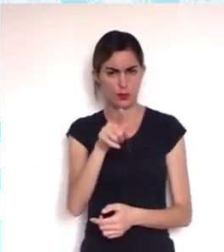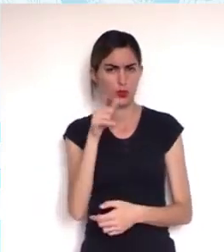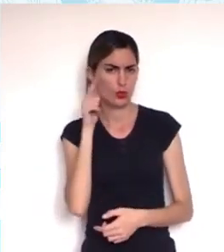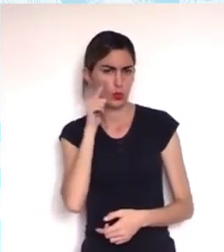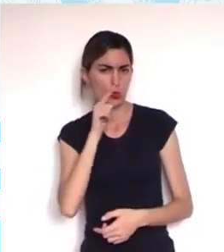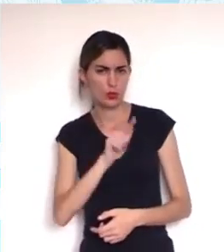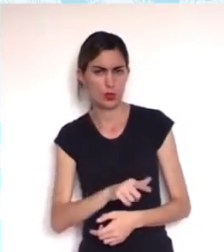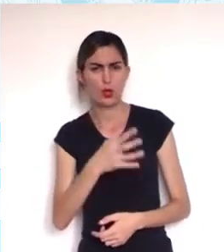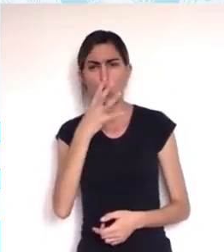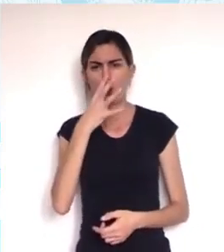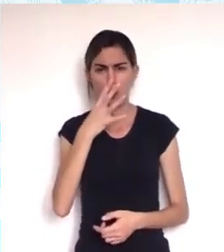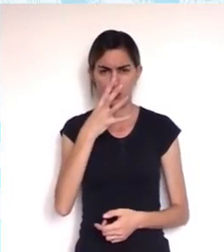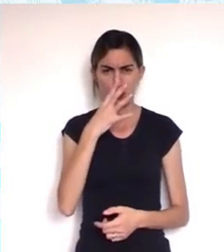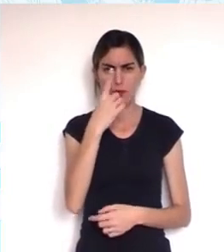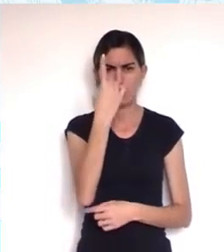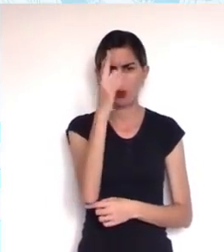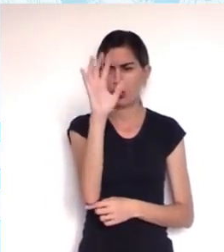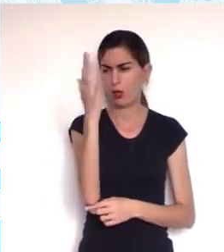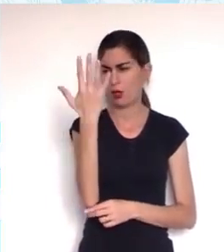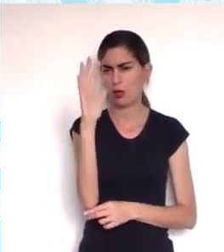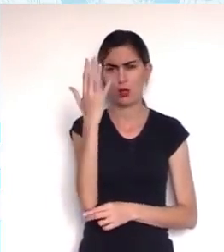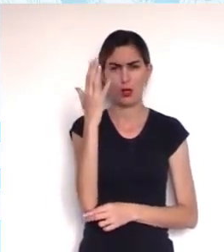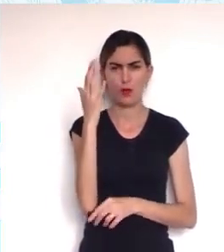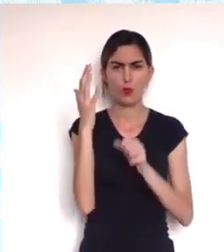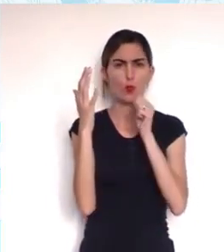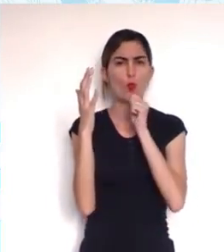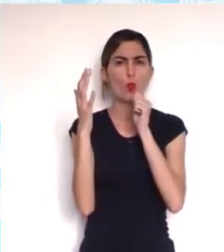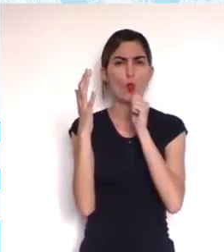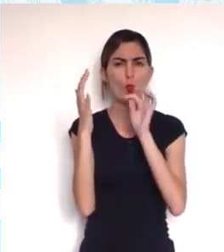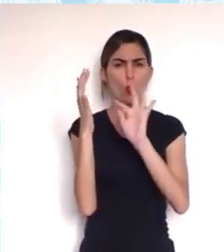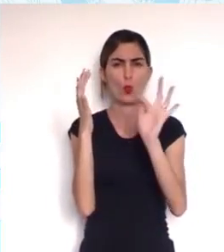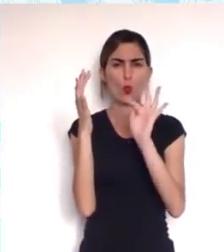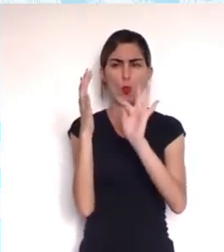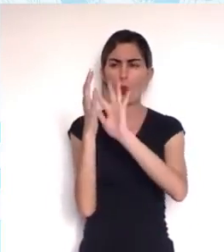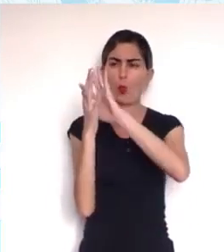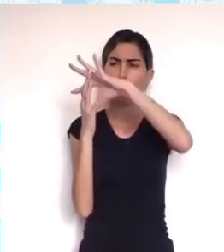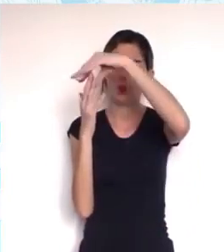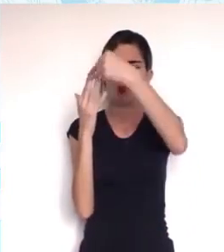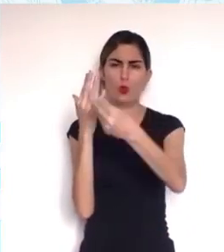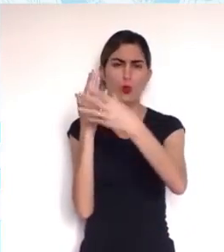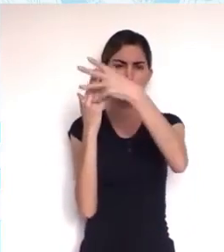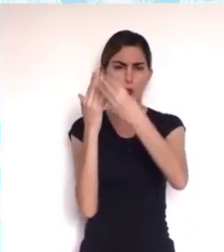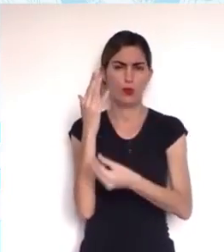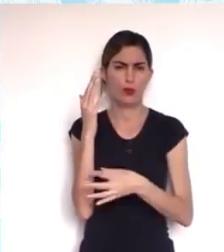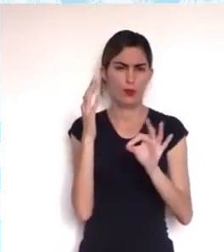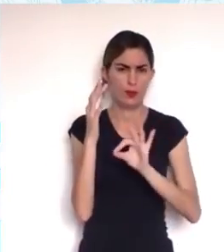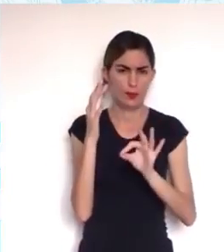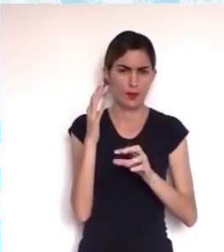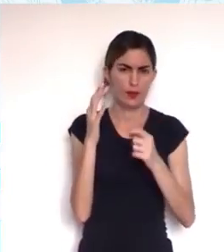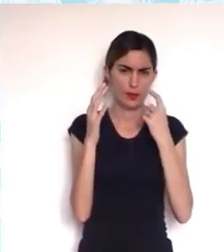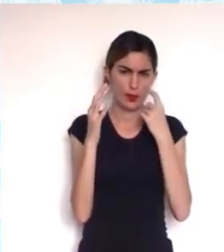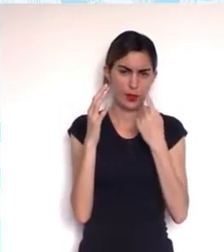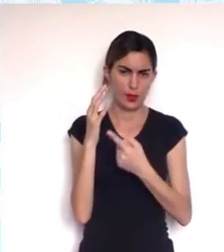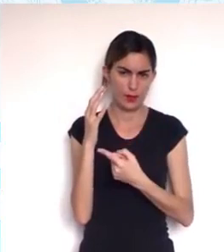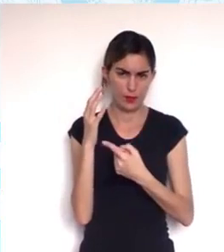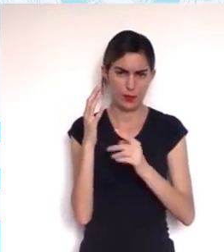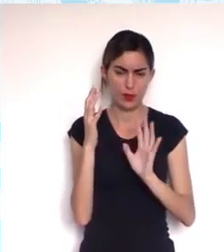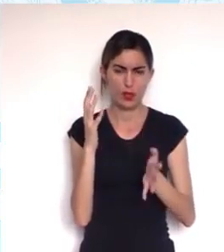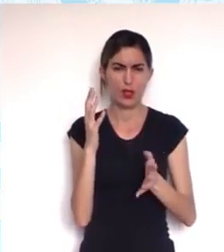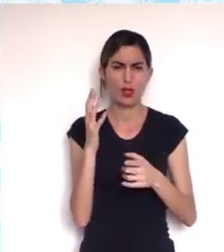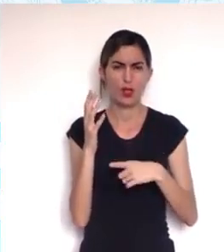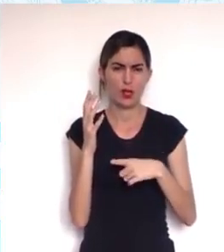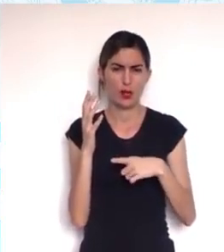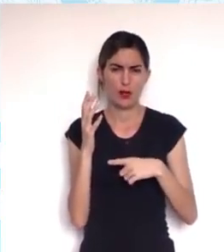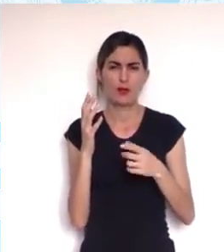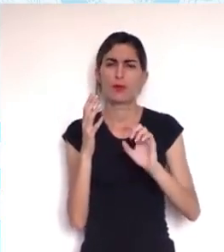já conseguiu observar alguma árvore sem nenhuma folha? Acredito que não. Isso daí se dá também por